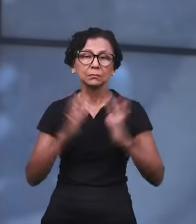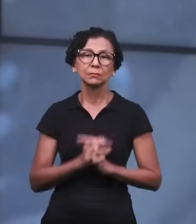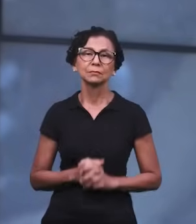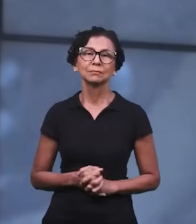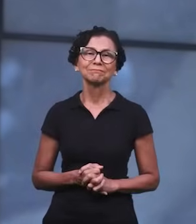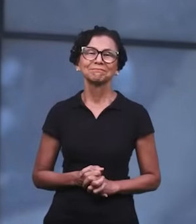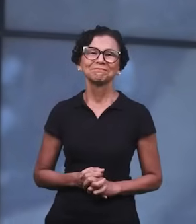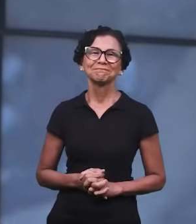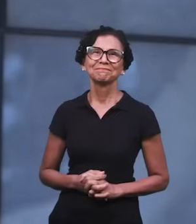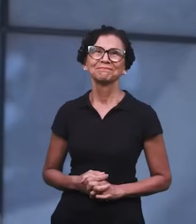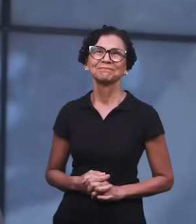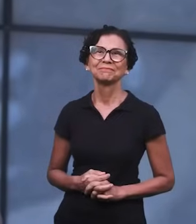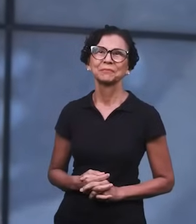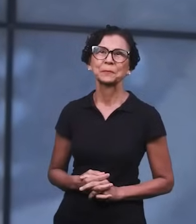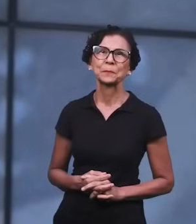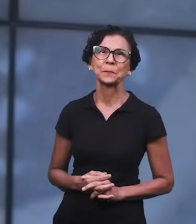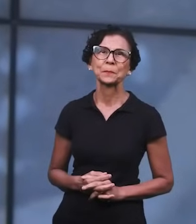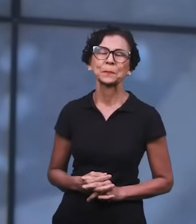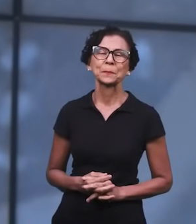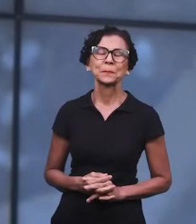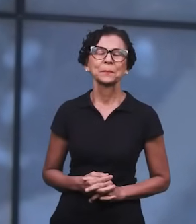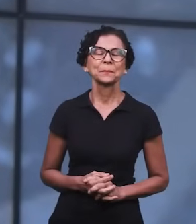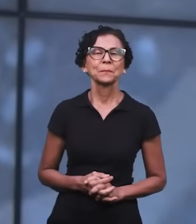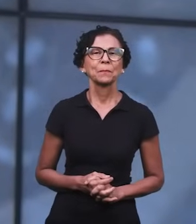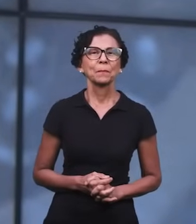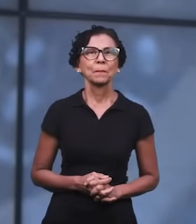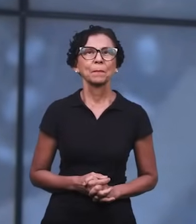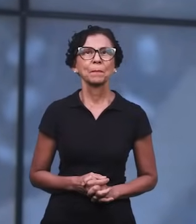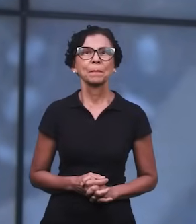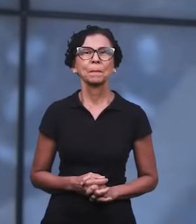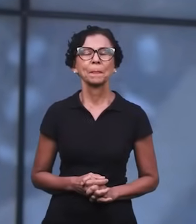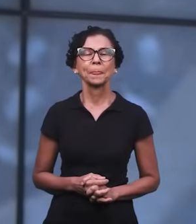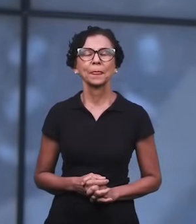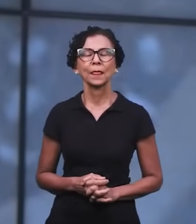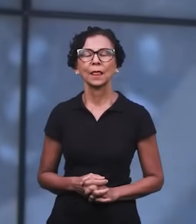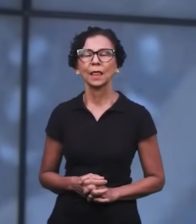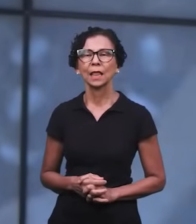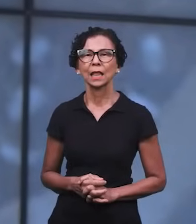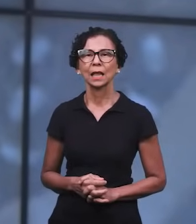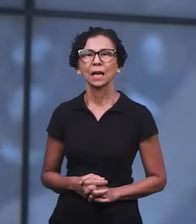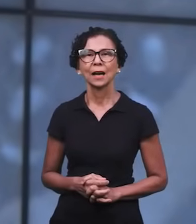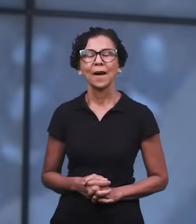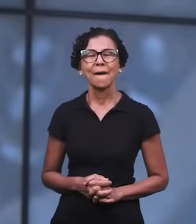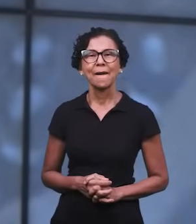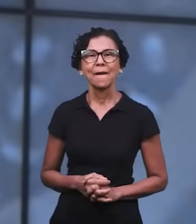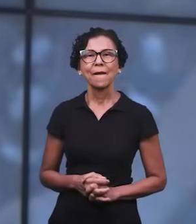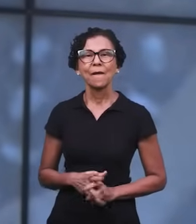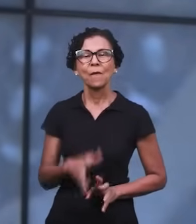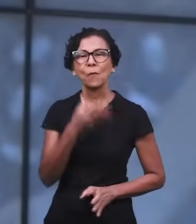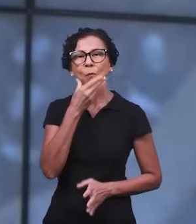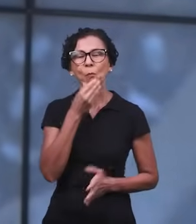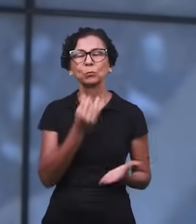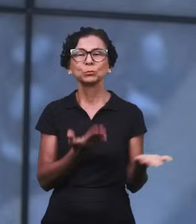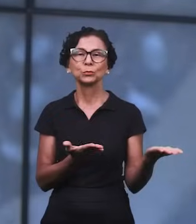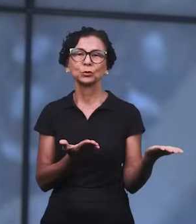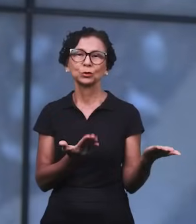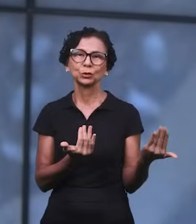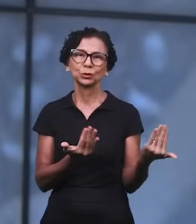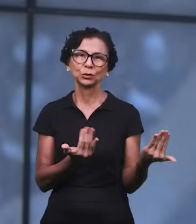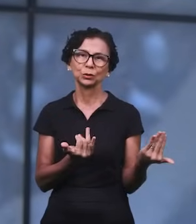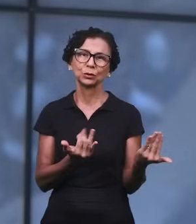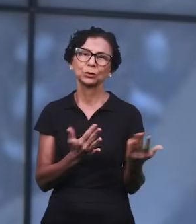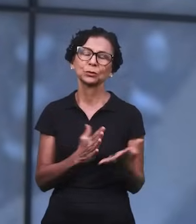do Senhor. Muito bem, nós vamos ter agora a participação de um jovem, que